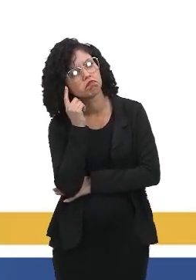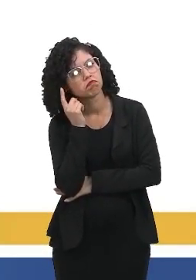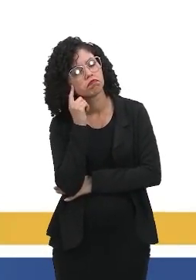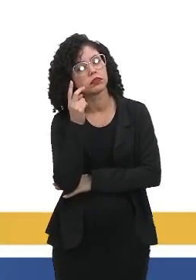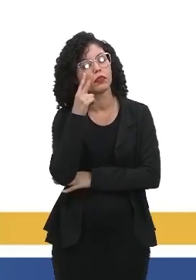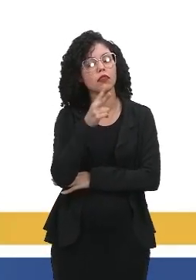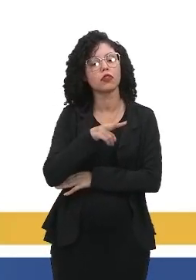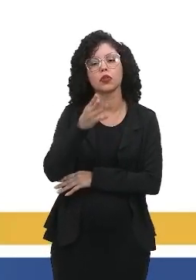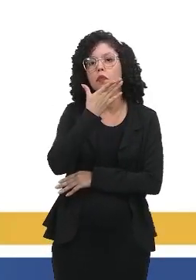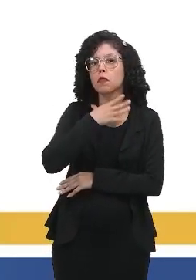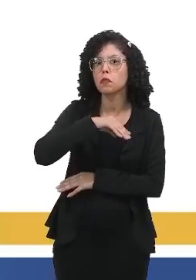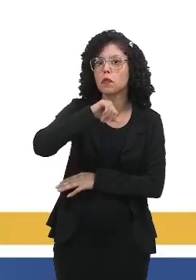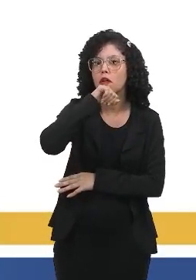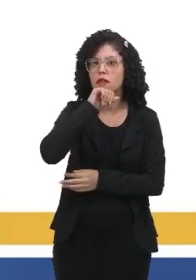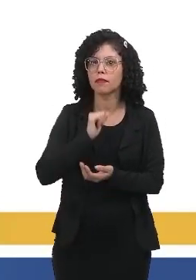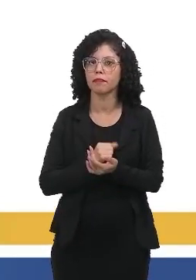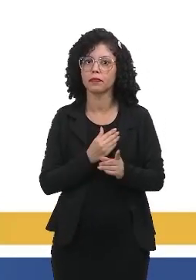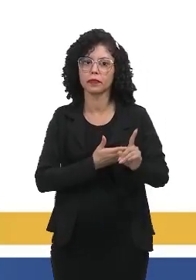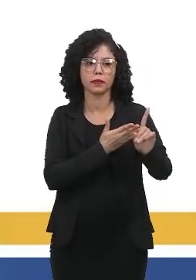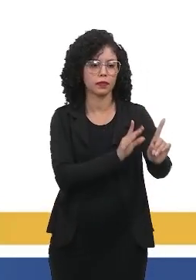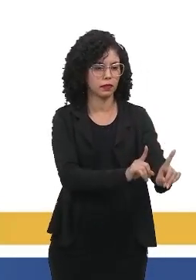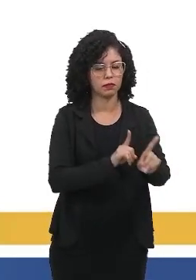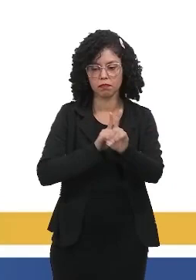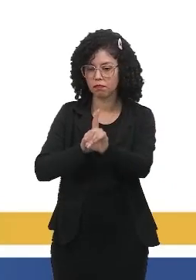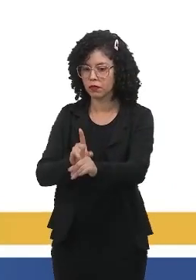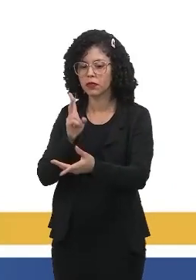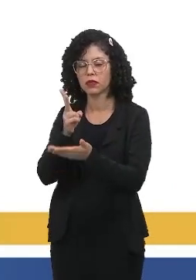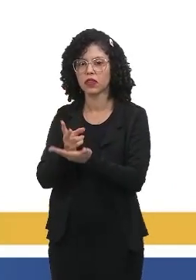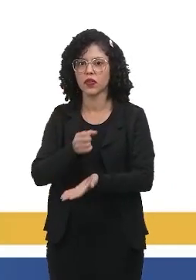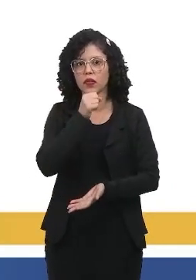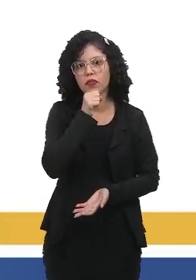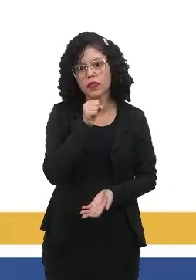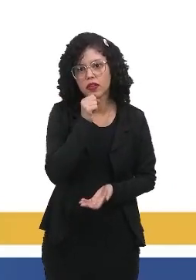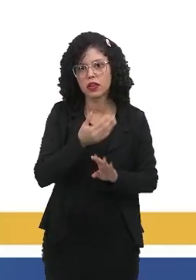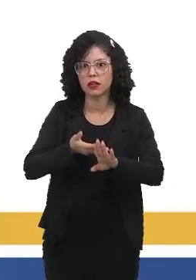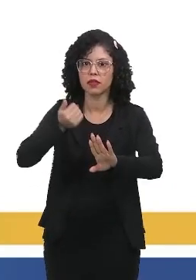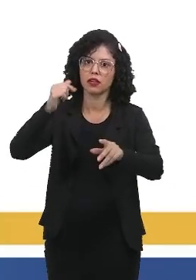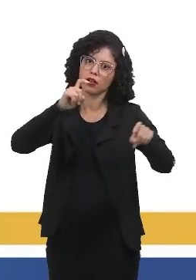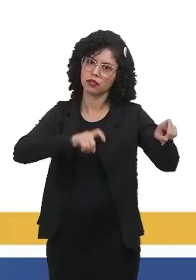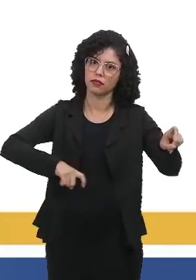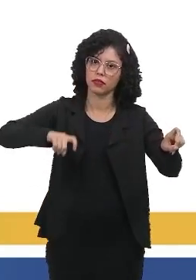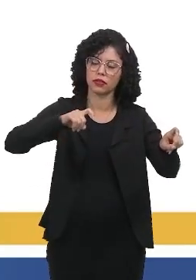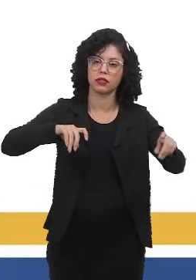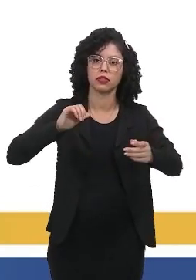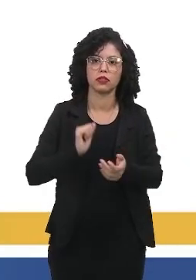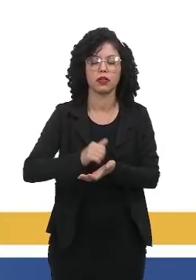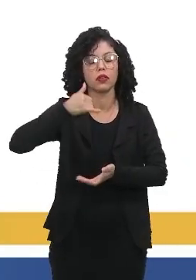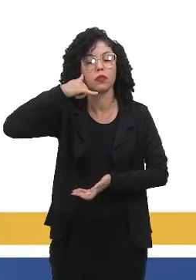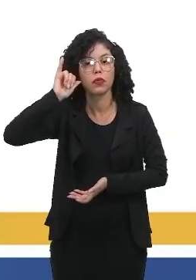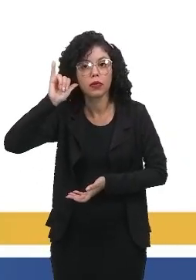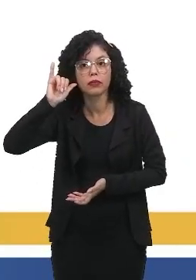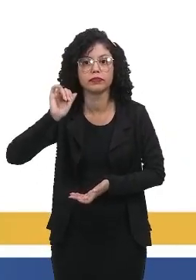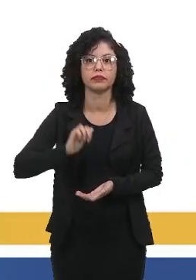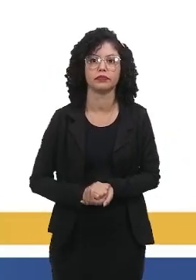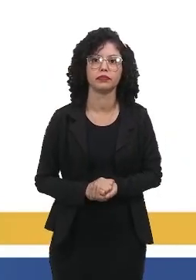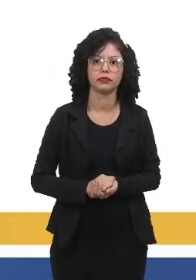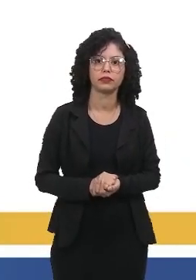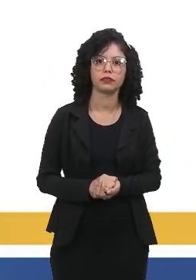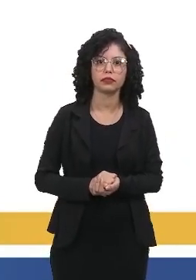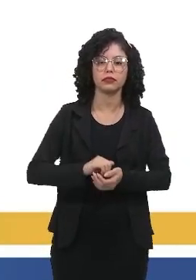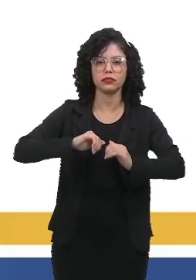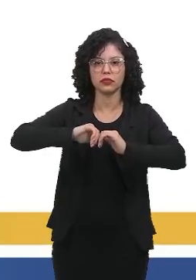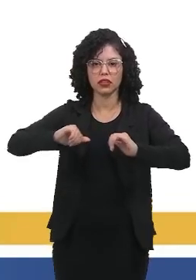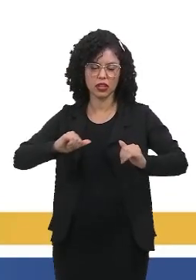vendo meu pai conduzindo a velho da Fazenda Carregado Pelo boi